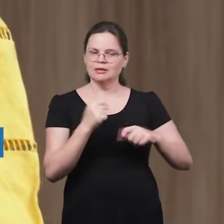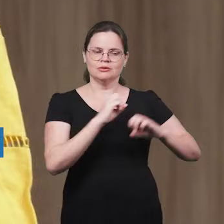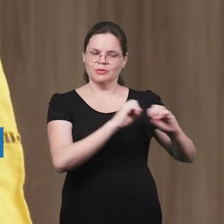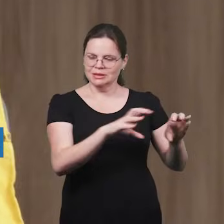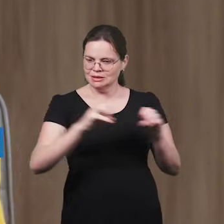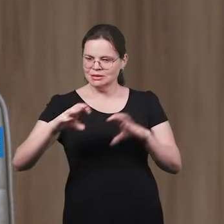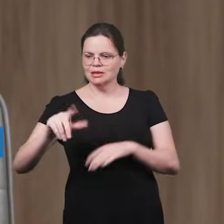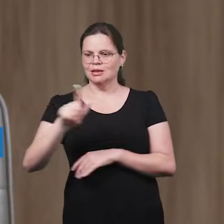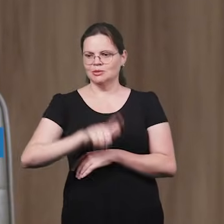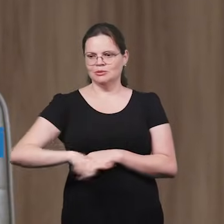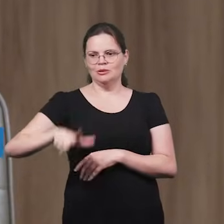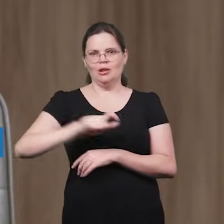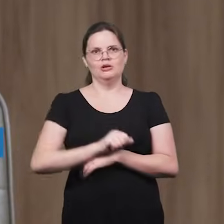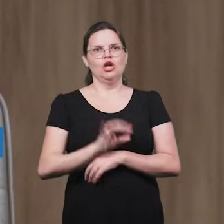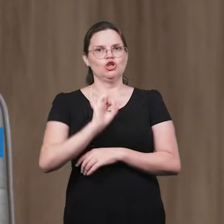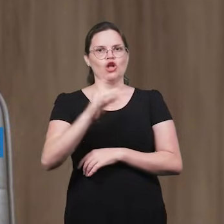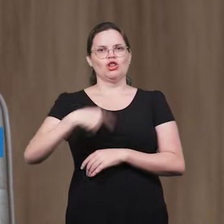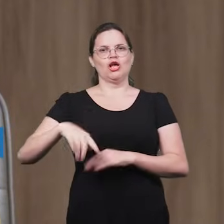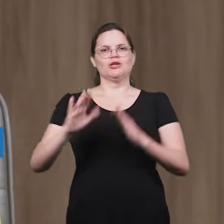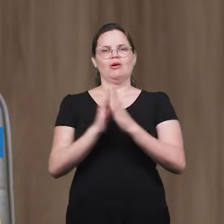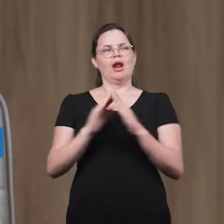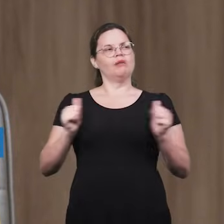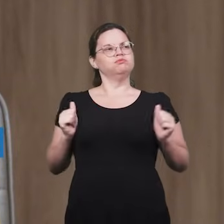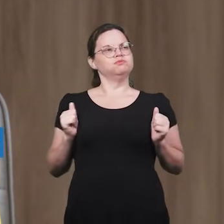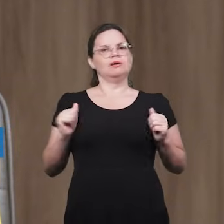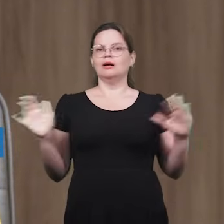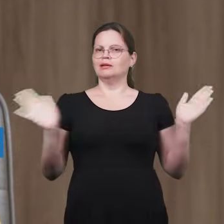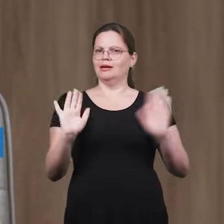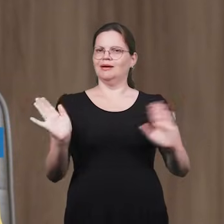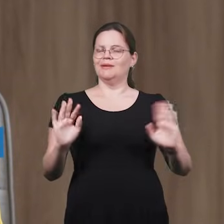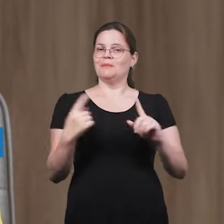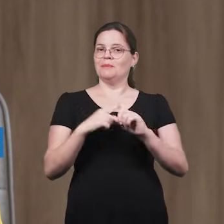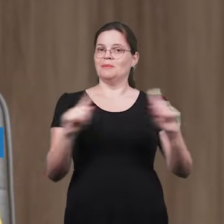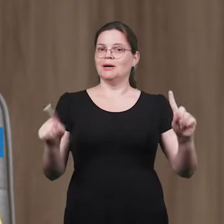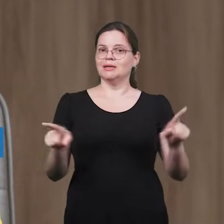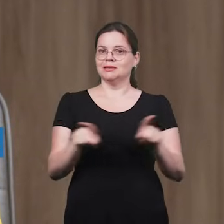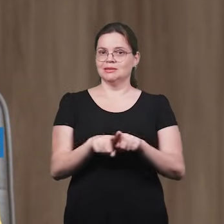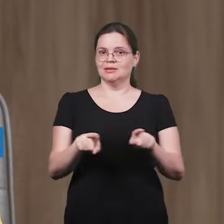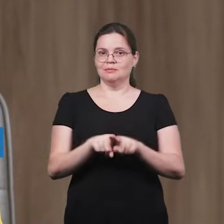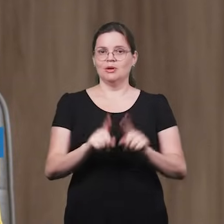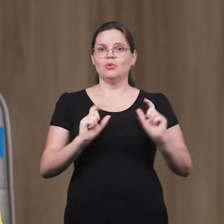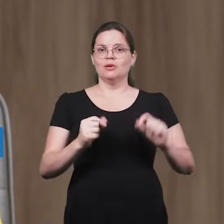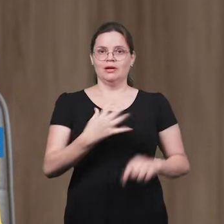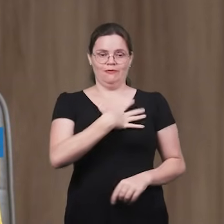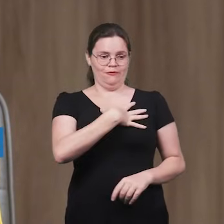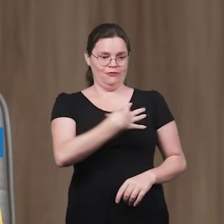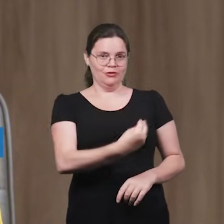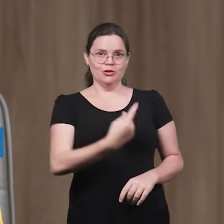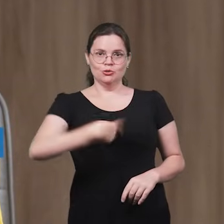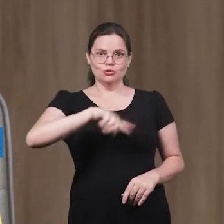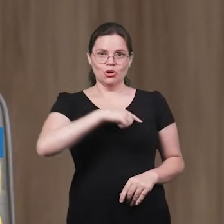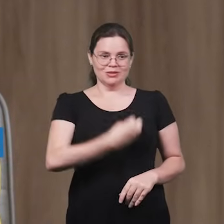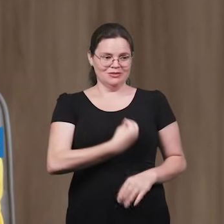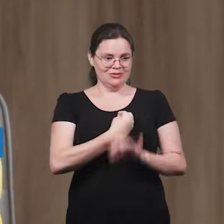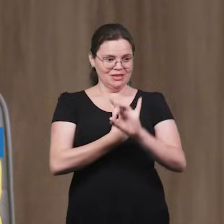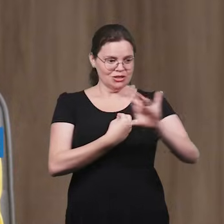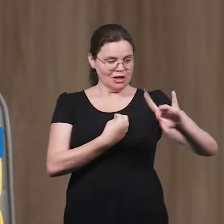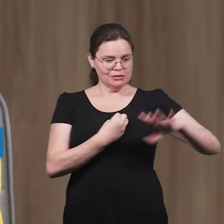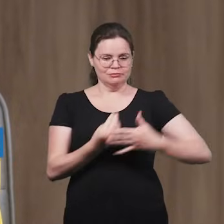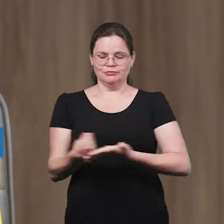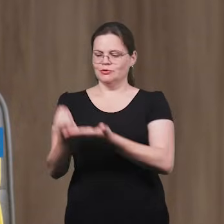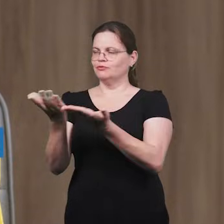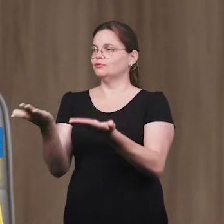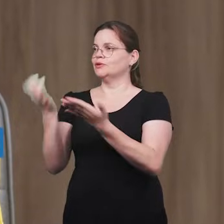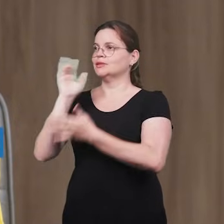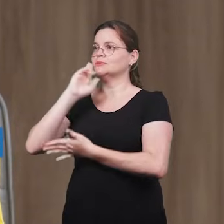a gente vai só orar e está tudo resolvido, mas entregarmos os nossos filhos diante do altar do Senhor, porque nós sabemos que toda a